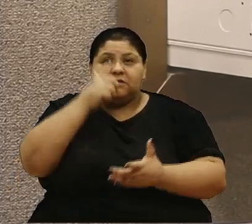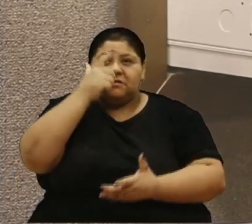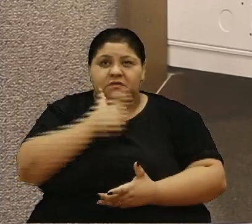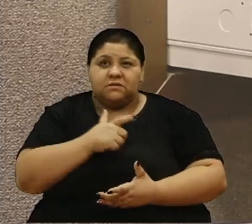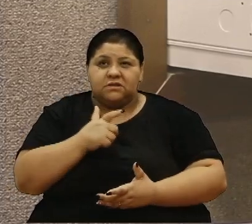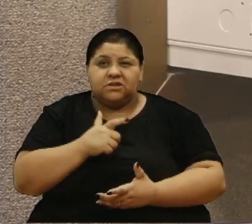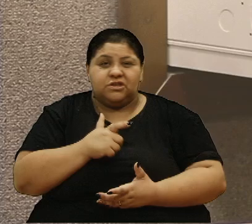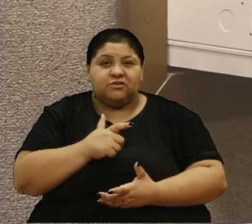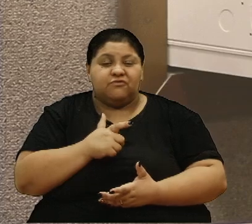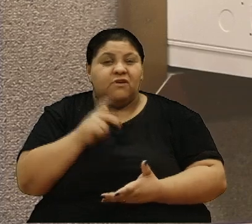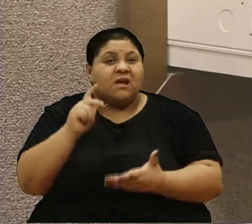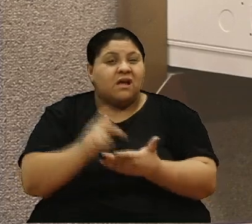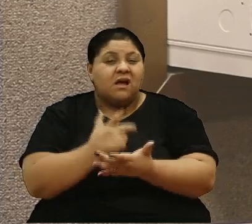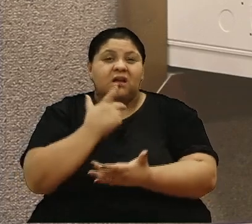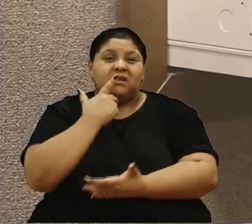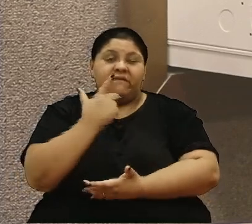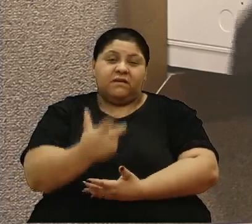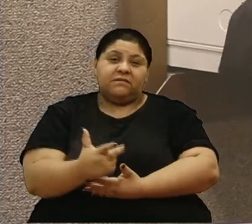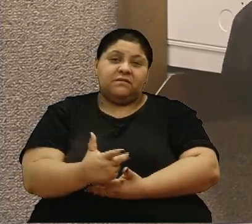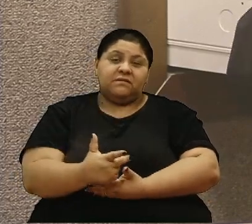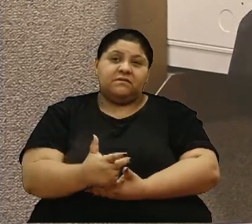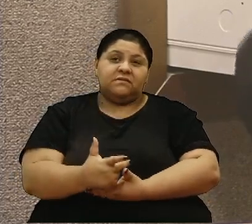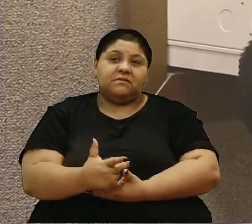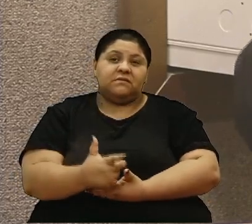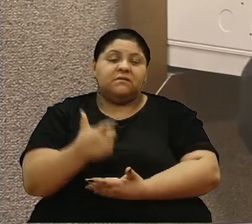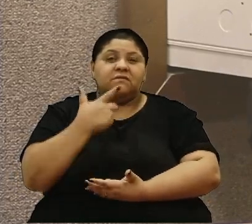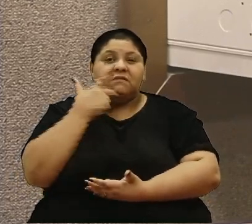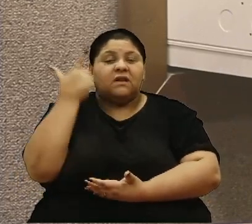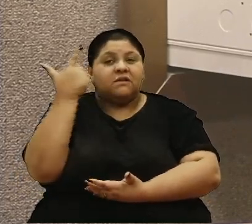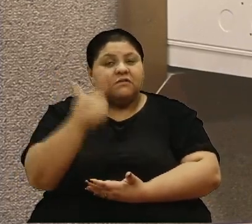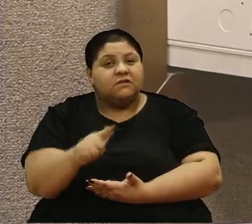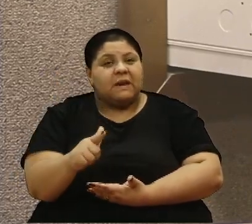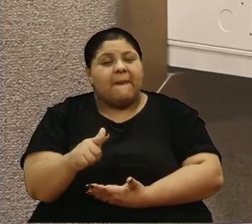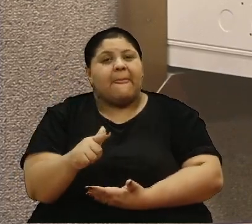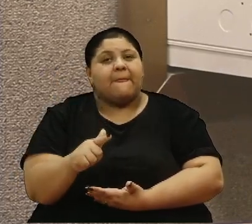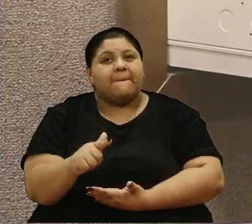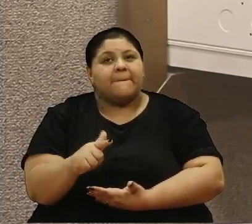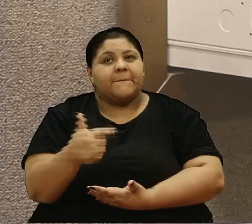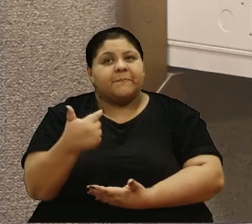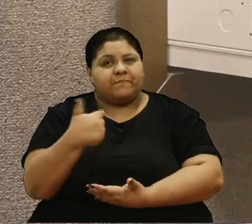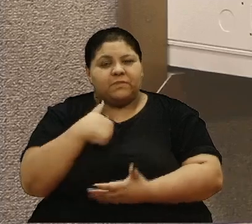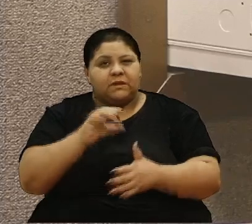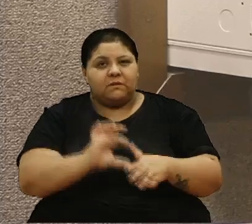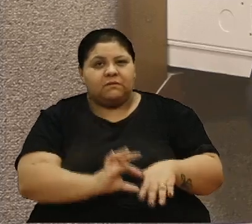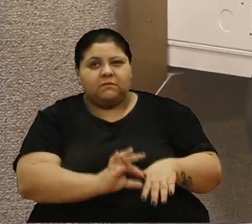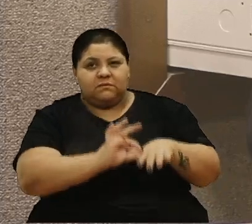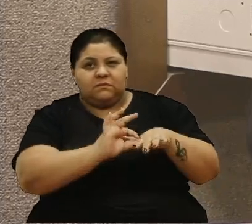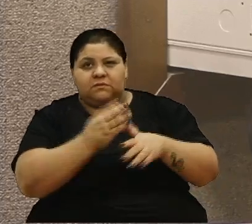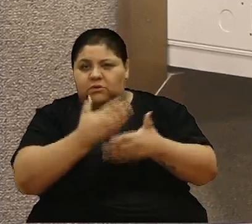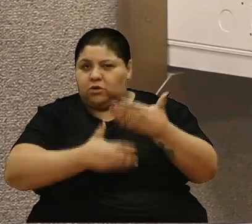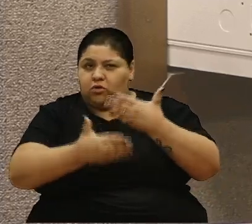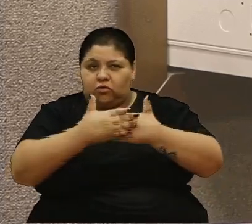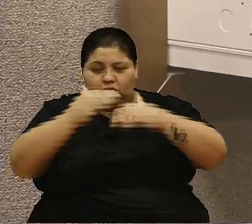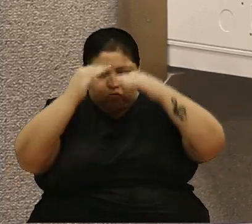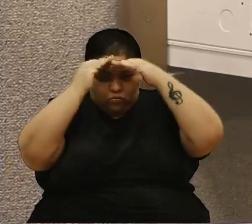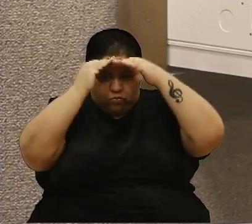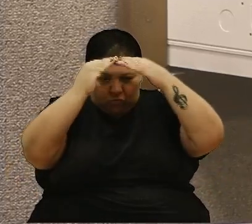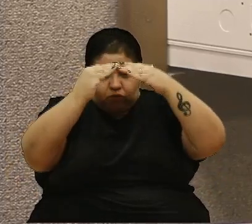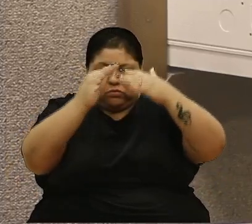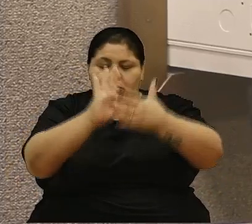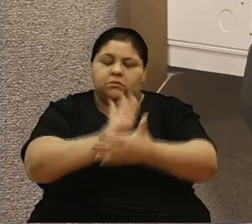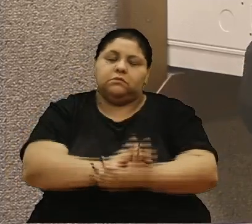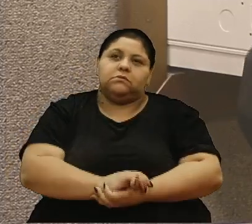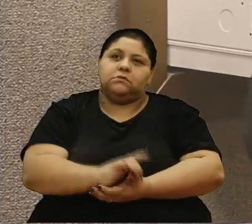precipitada a fala do Robson, repetindo, meu líder, com todo o respeito que tenho